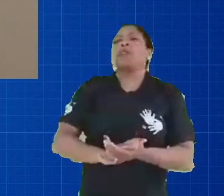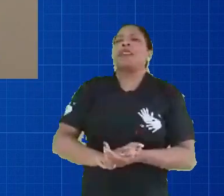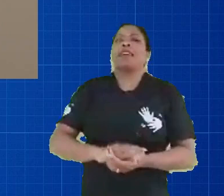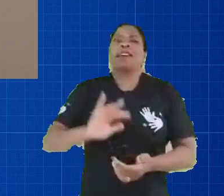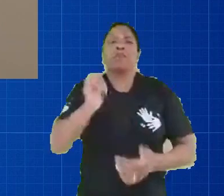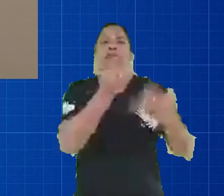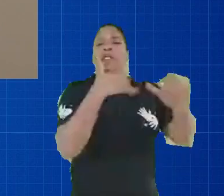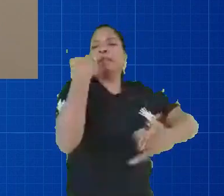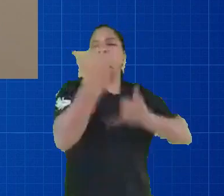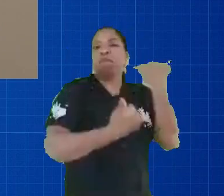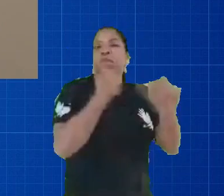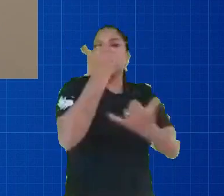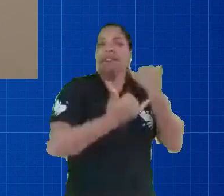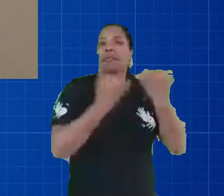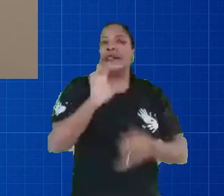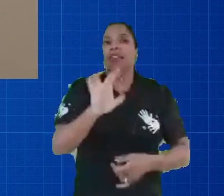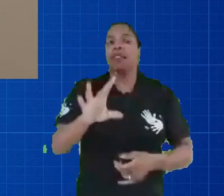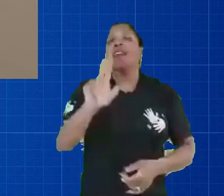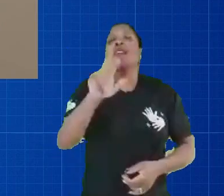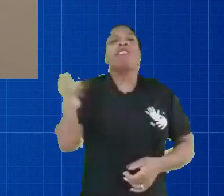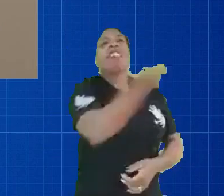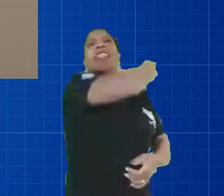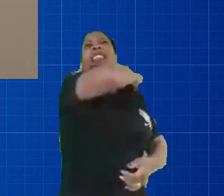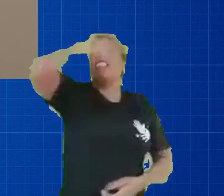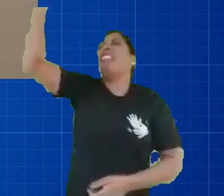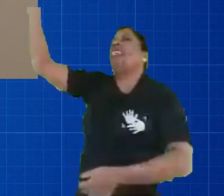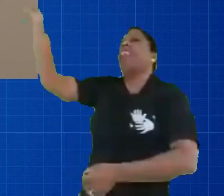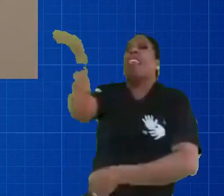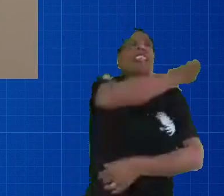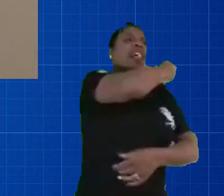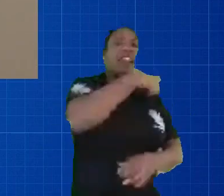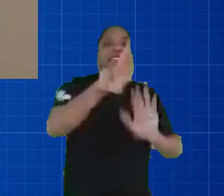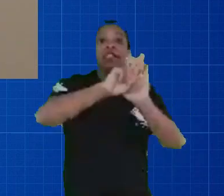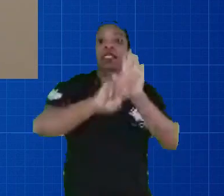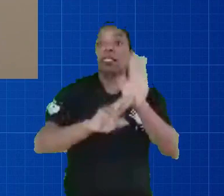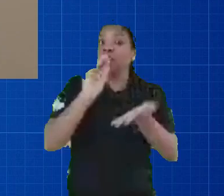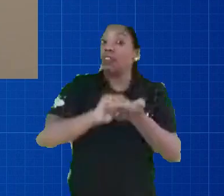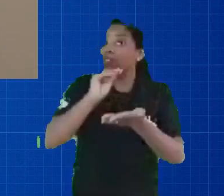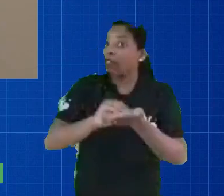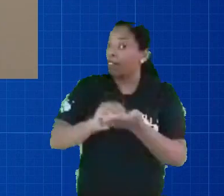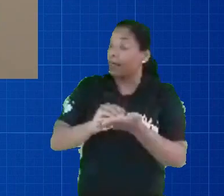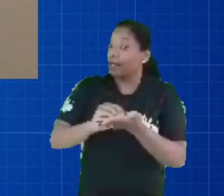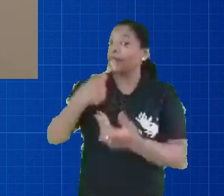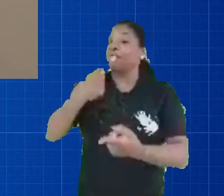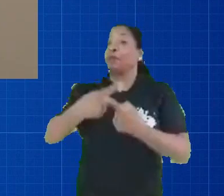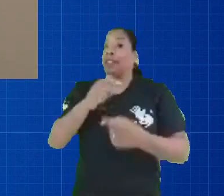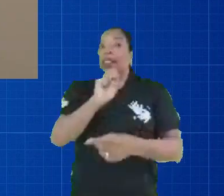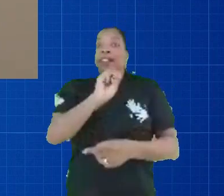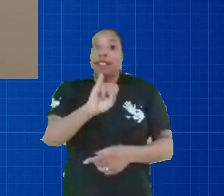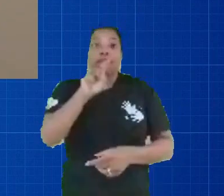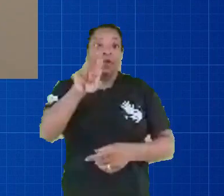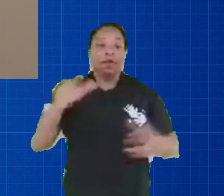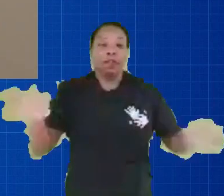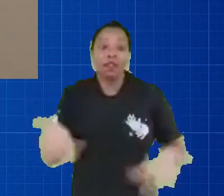um frescobol ali de ficar. E quando a gente trabalha o badminton como esporte, é que não